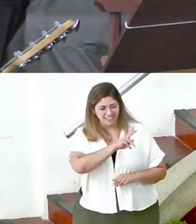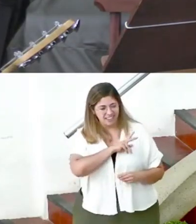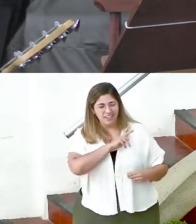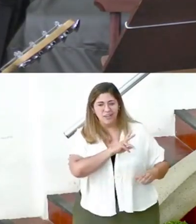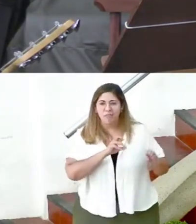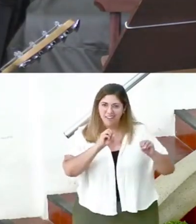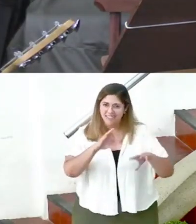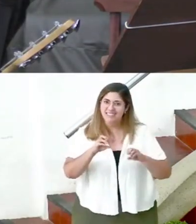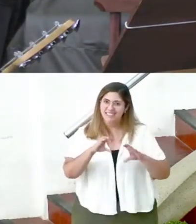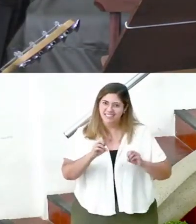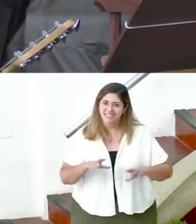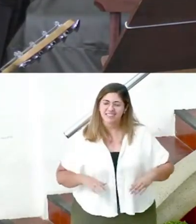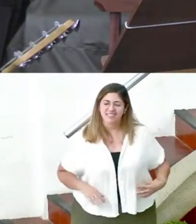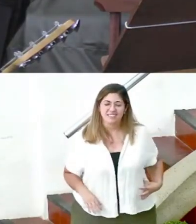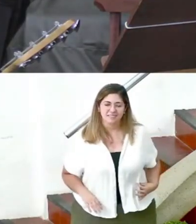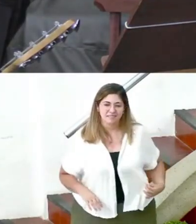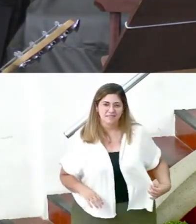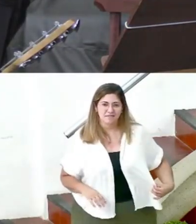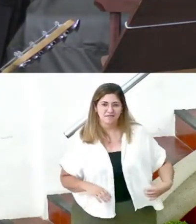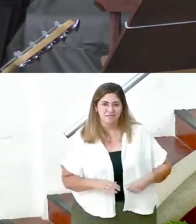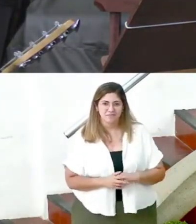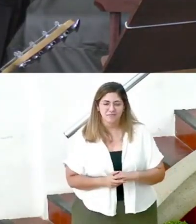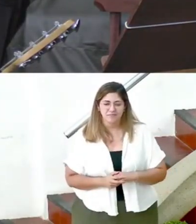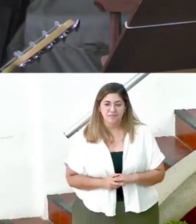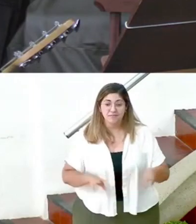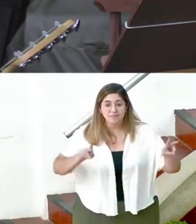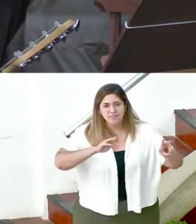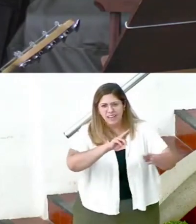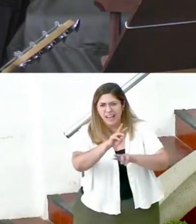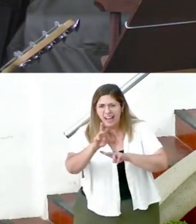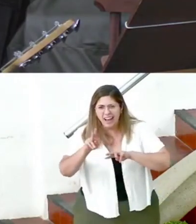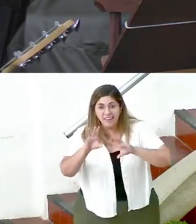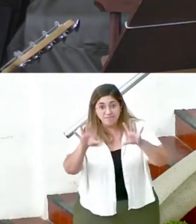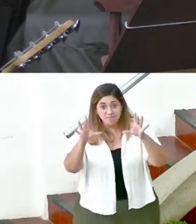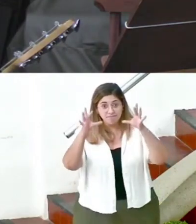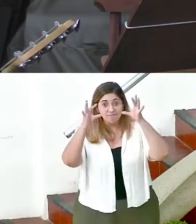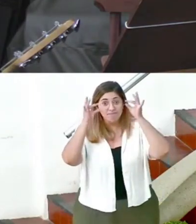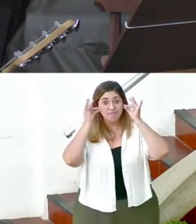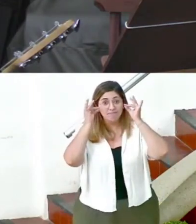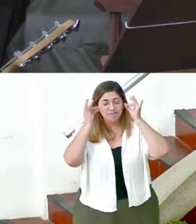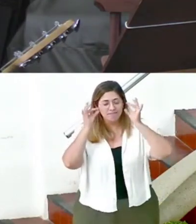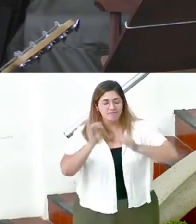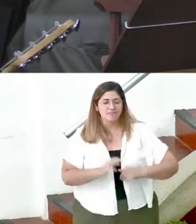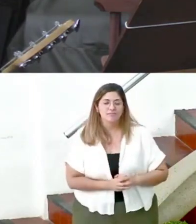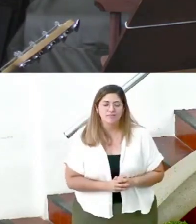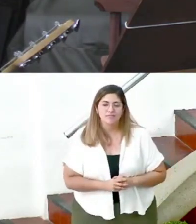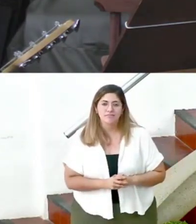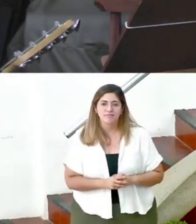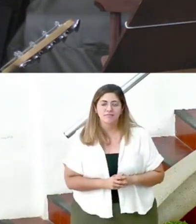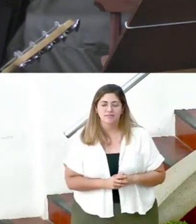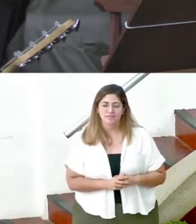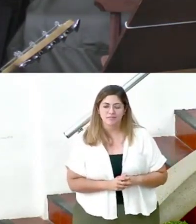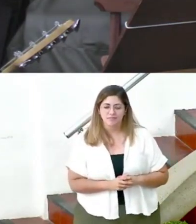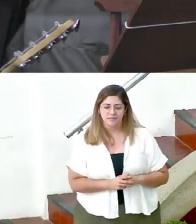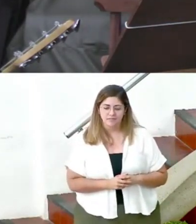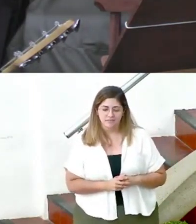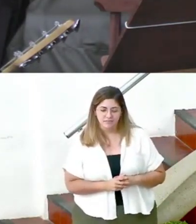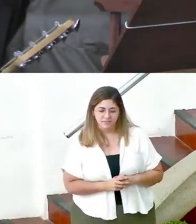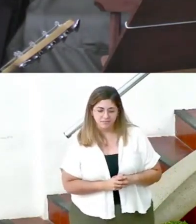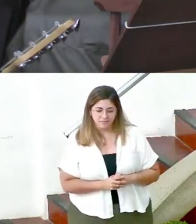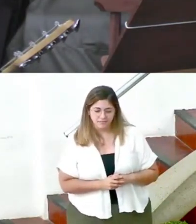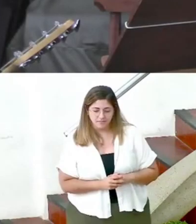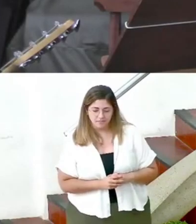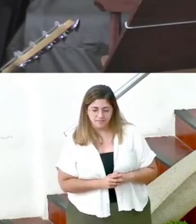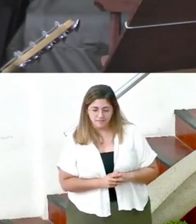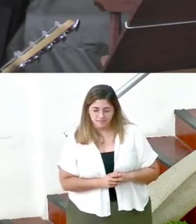dizendo isso: irmãos, atentai. A palavra reparai aqui vem do verbo grego ver, mas